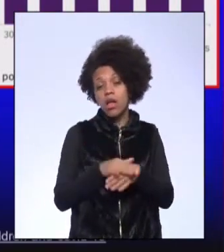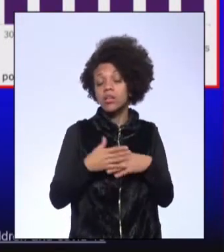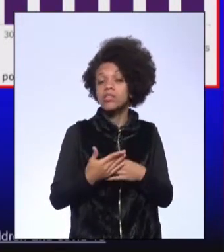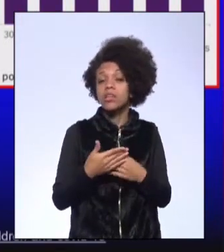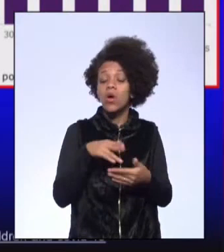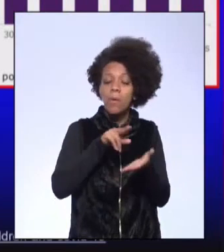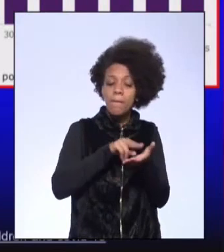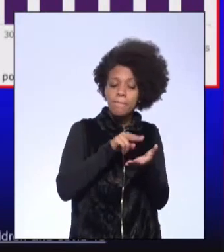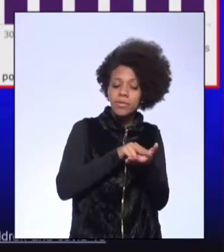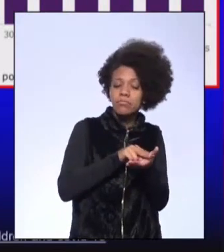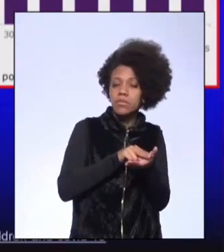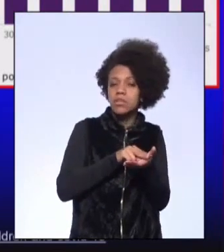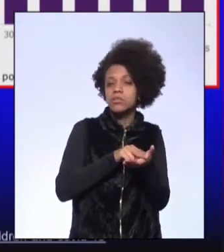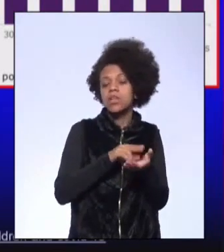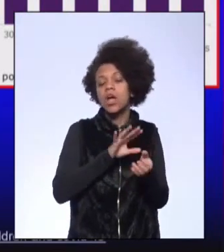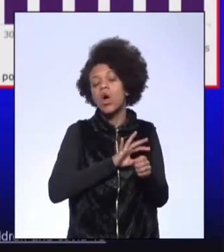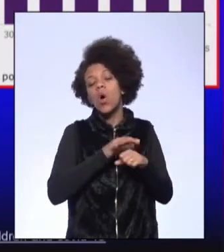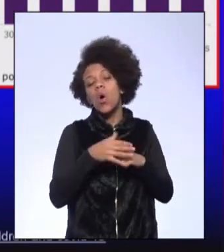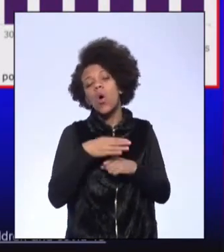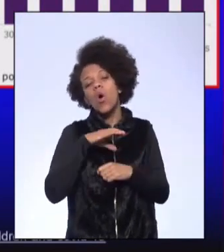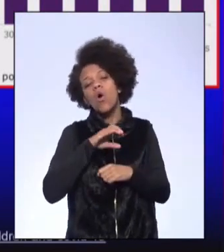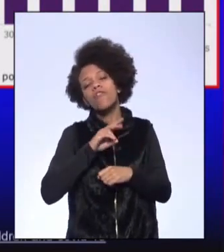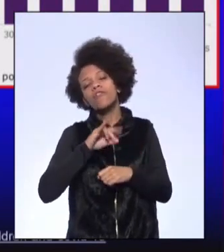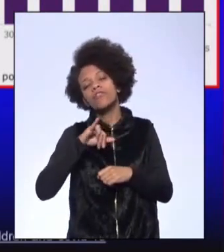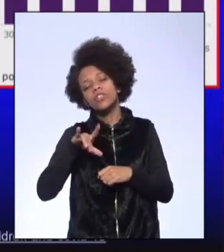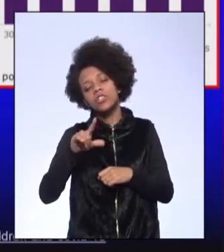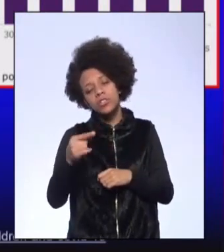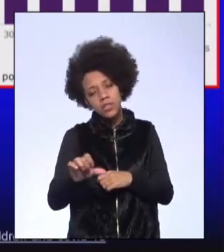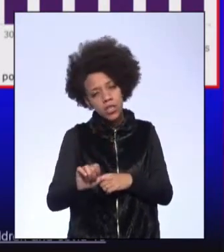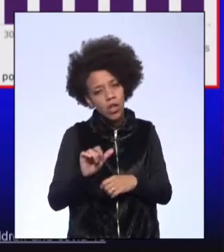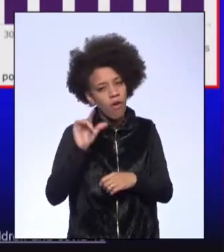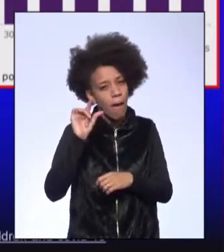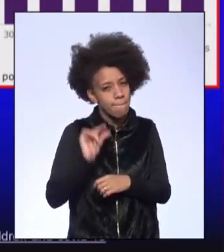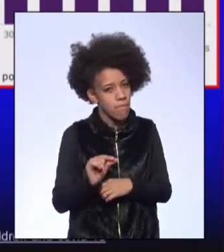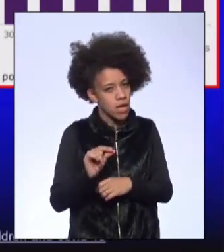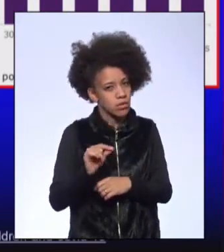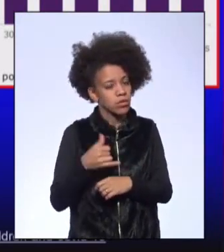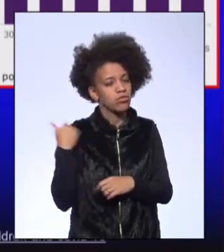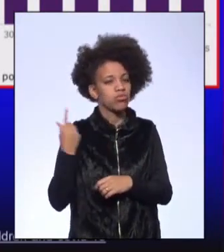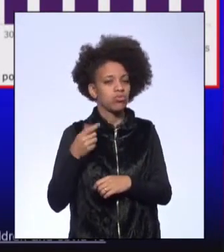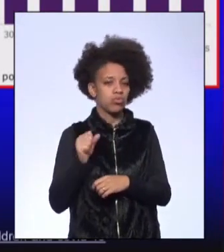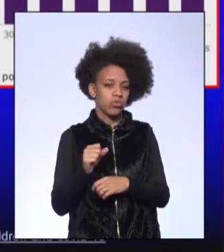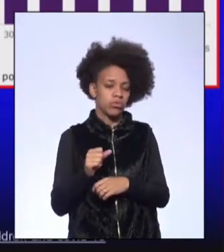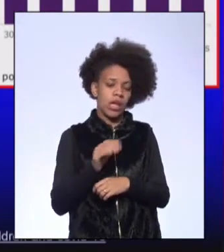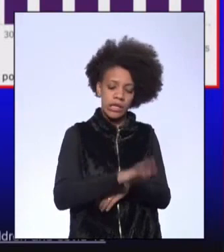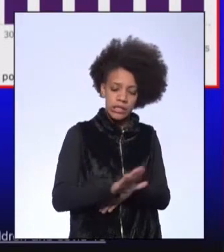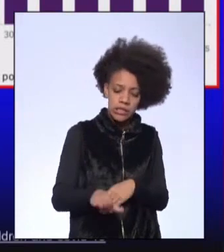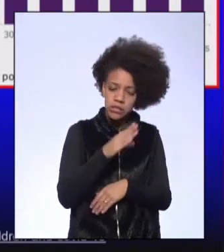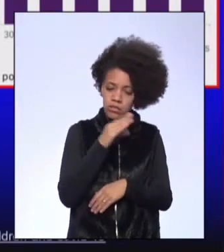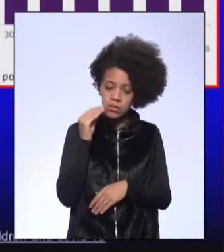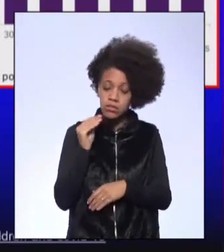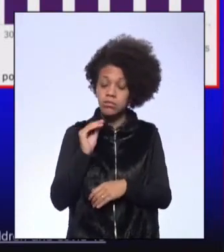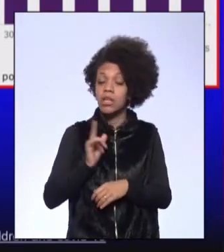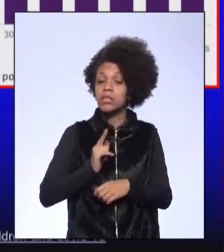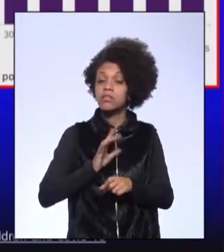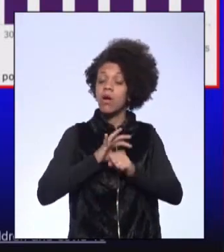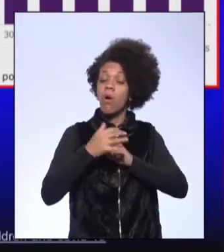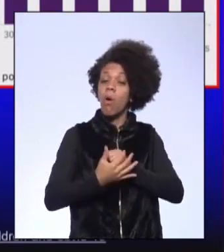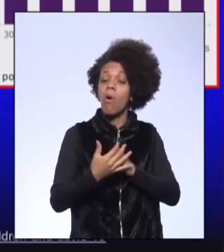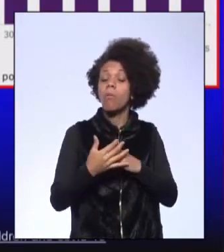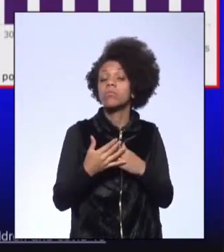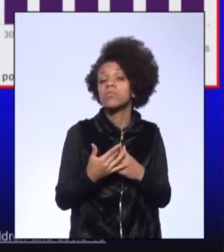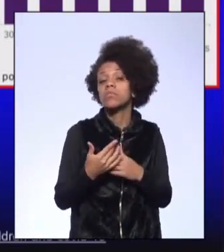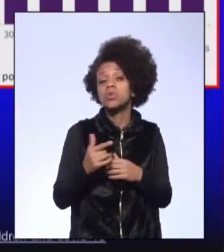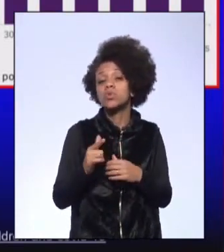pacientes, casos índice, com Covid-19, que tinham menos de 18 anos, ou seja, crianças e adolescentes com Covid-19, não